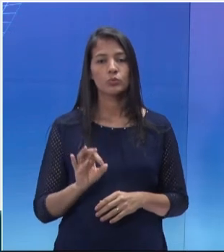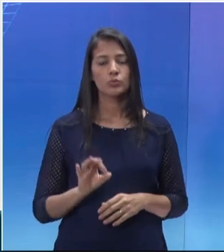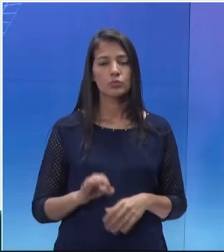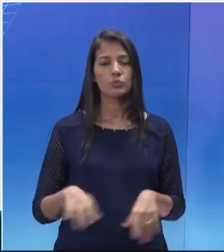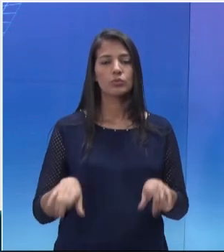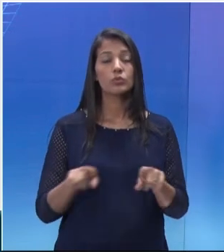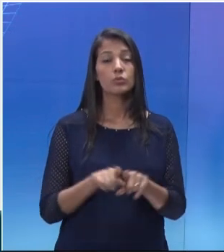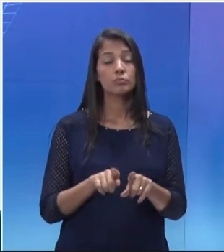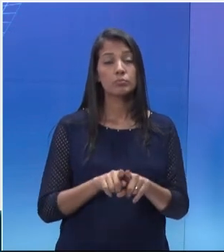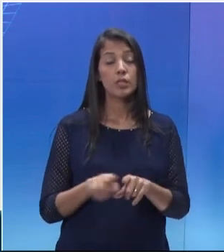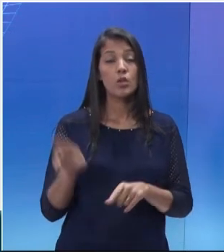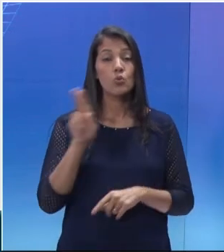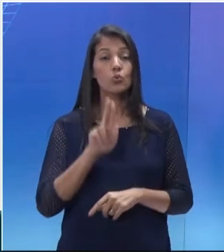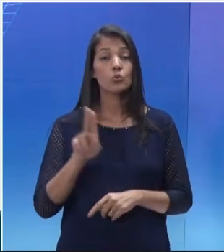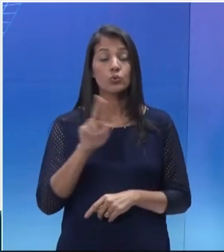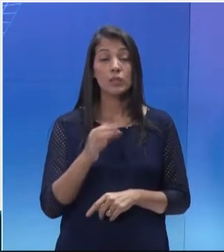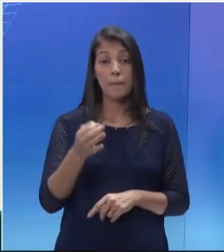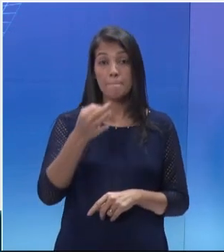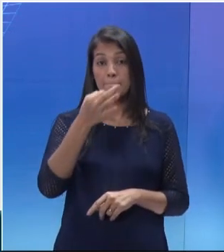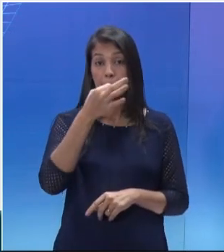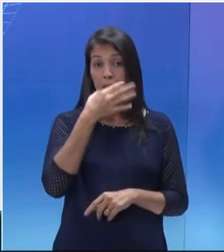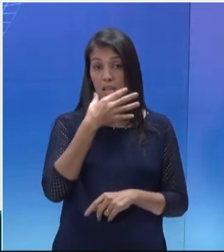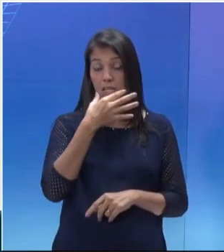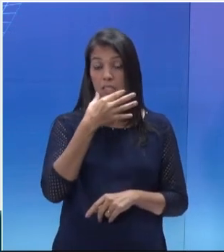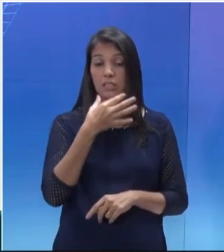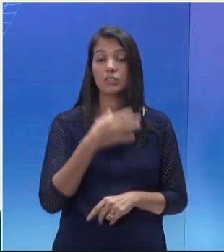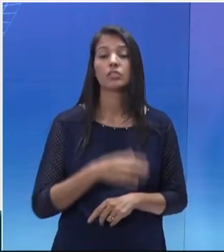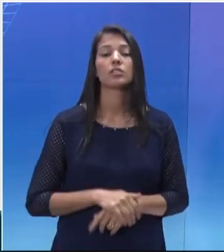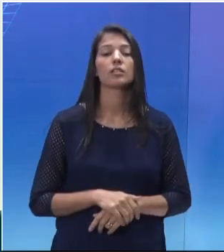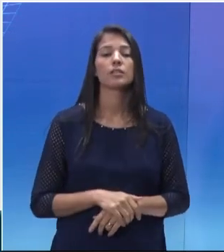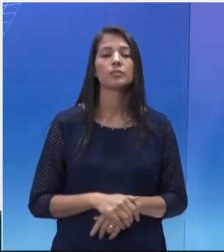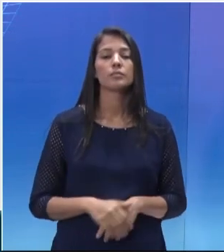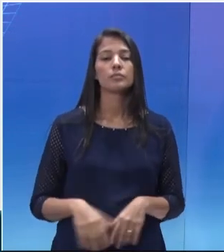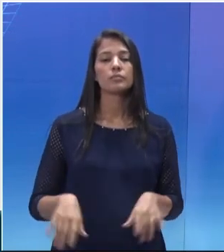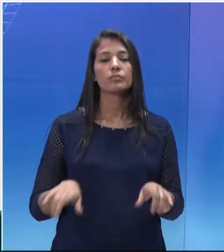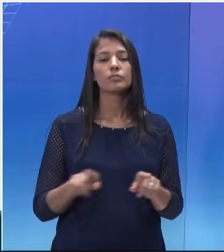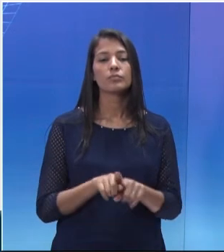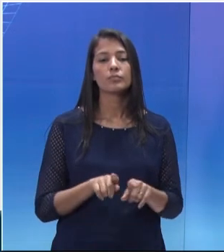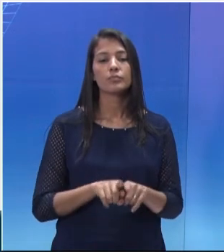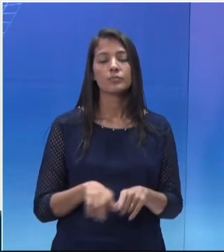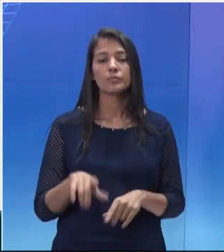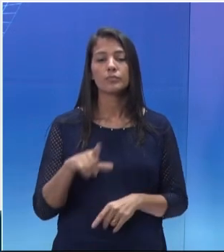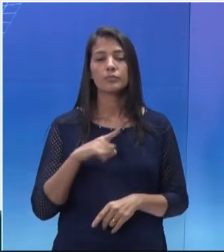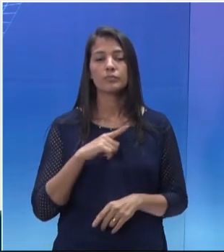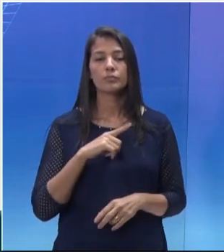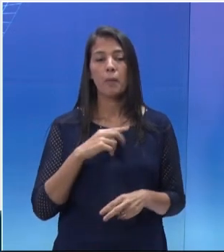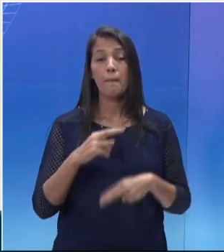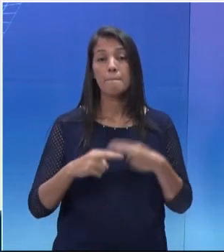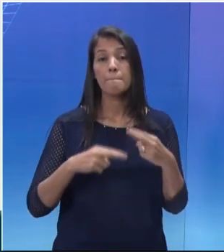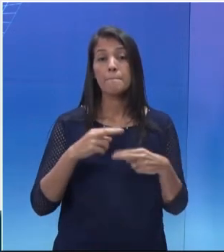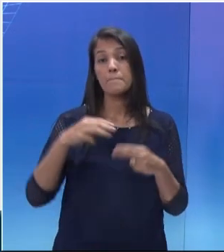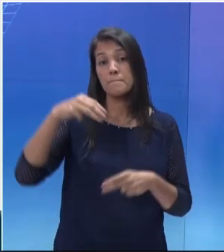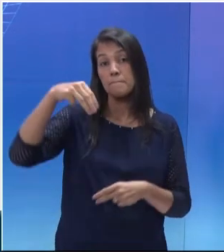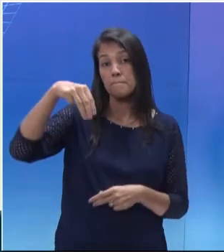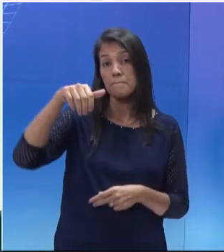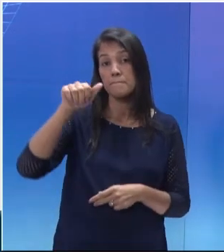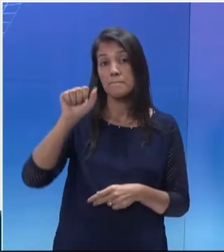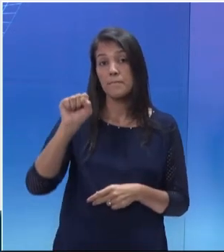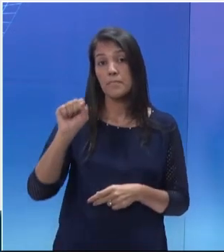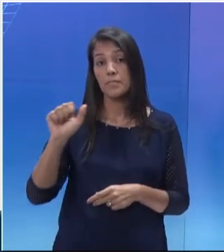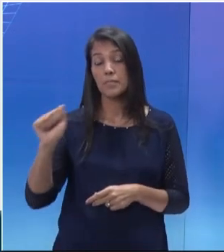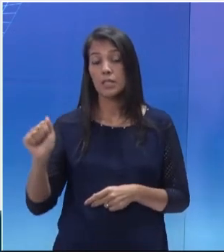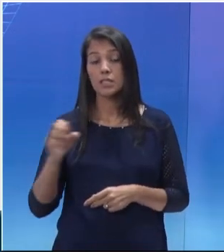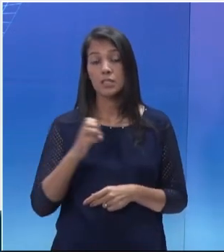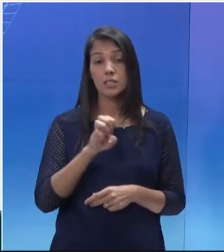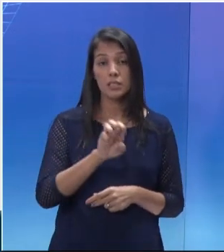às propriedades farmacológicas, o AAS é utilizado com medicamentos na forma de comprimidos, nos quais